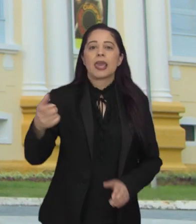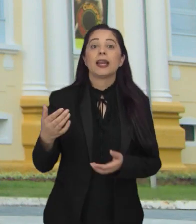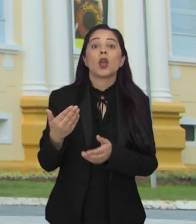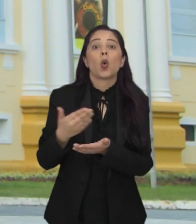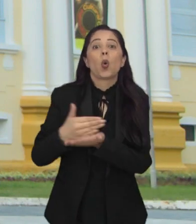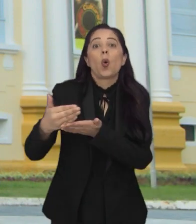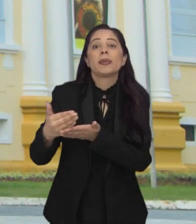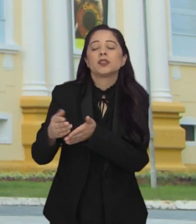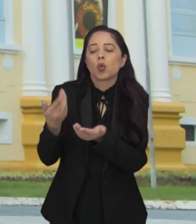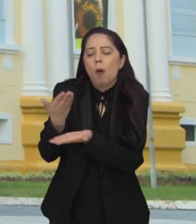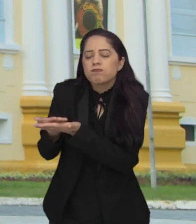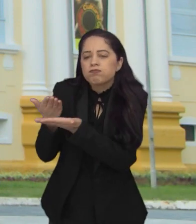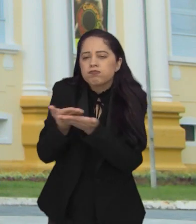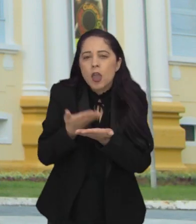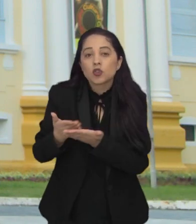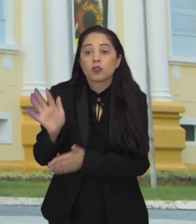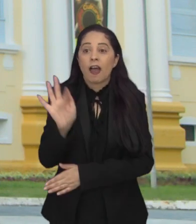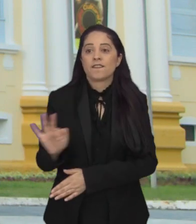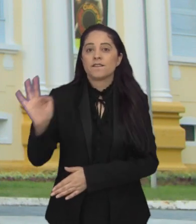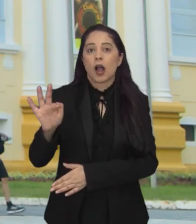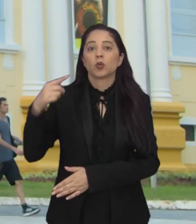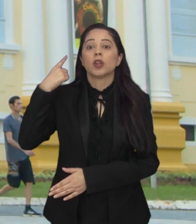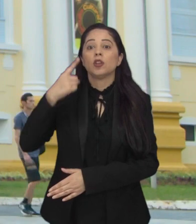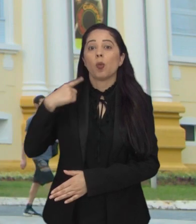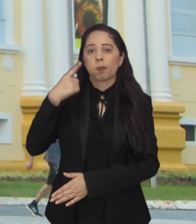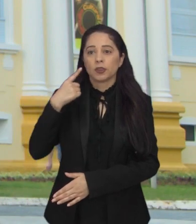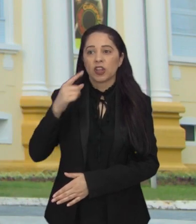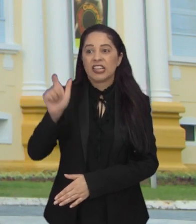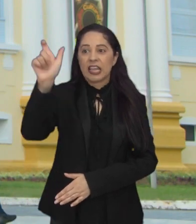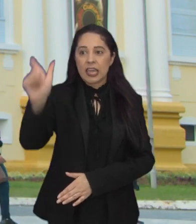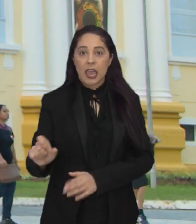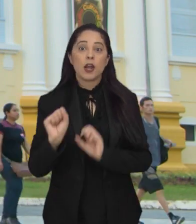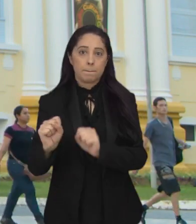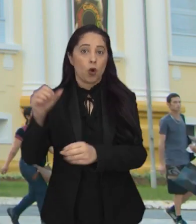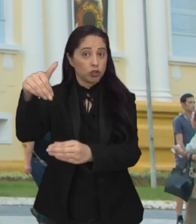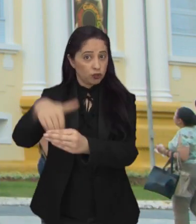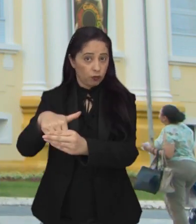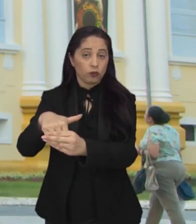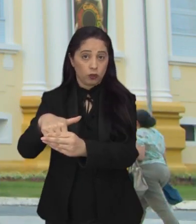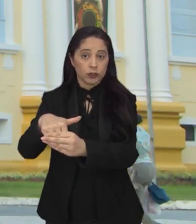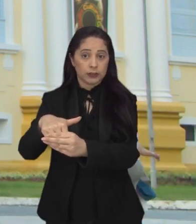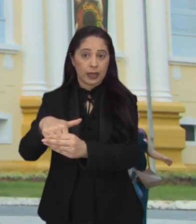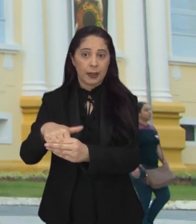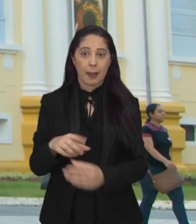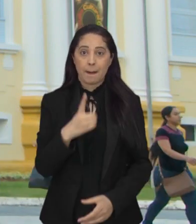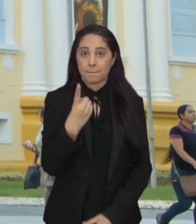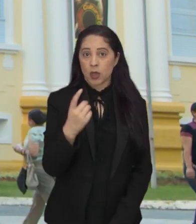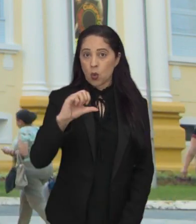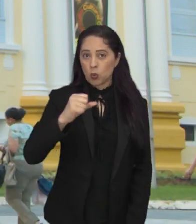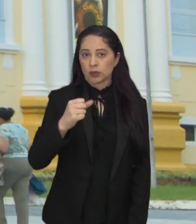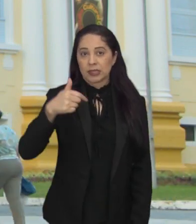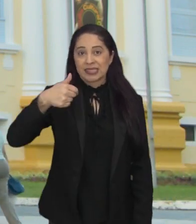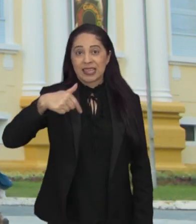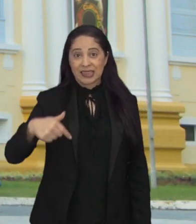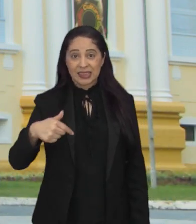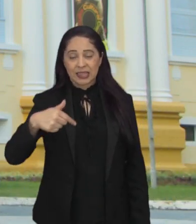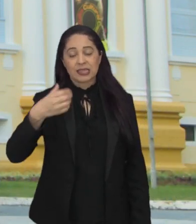Com o estudo, se tornou advogado e, na época, era uma das poucas pessoas que poderia votar e ser votado.